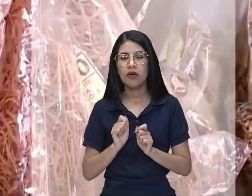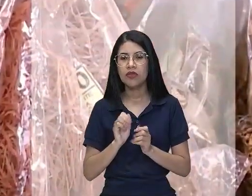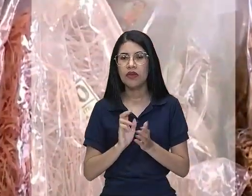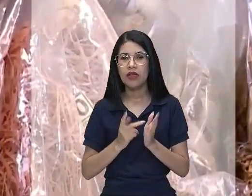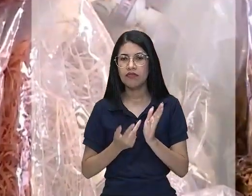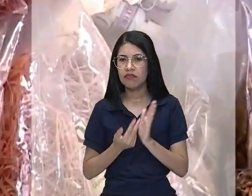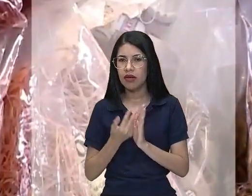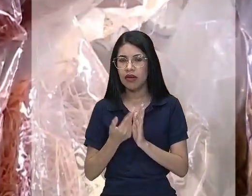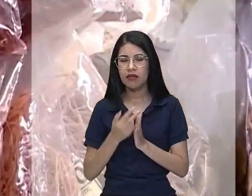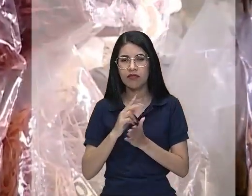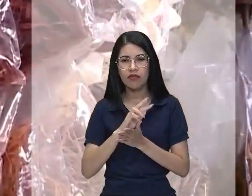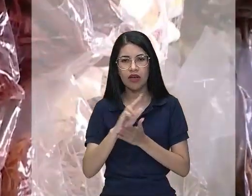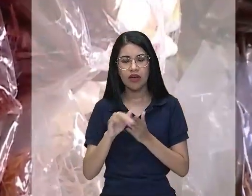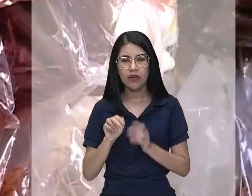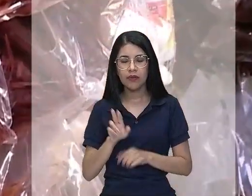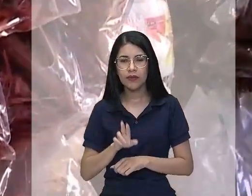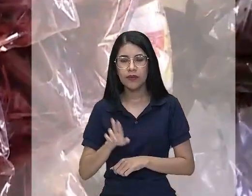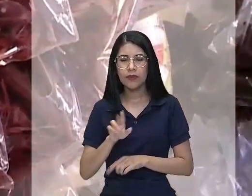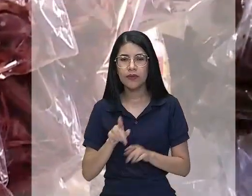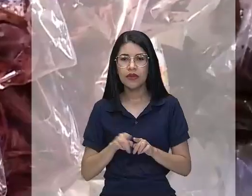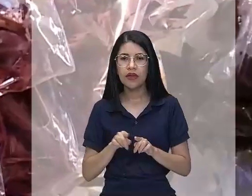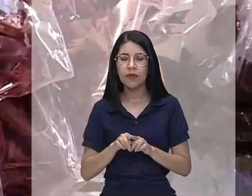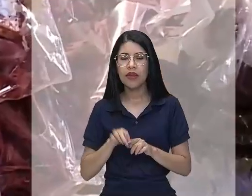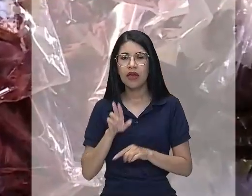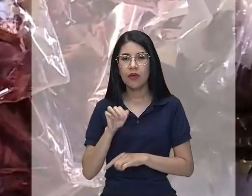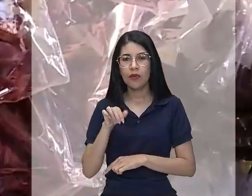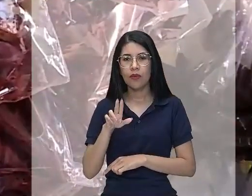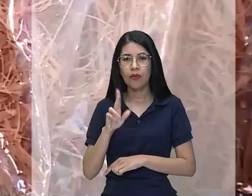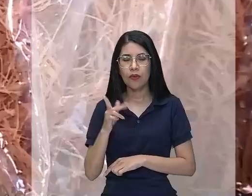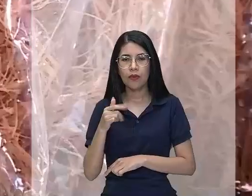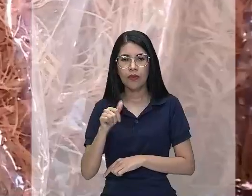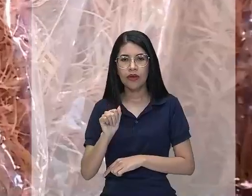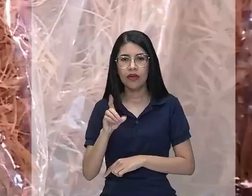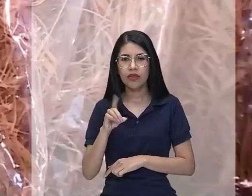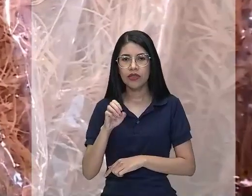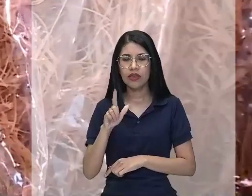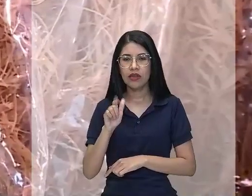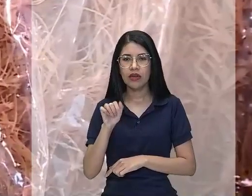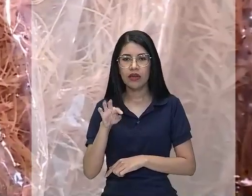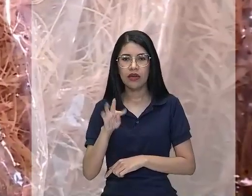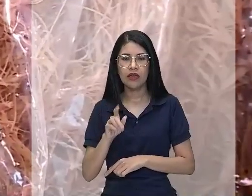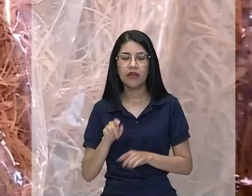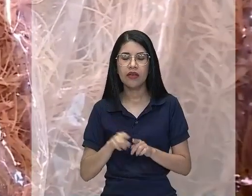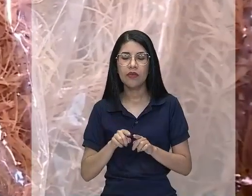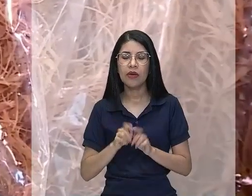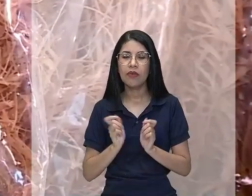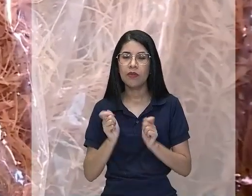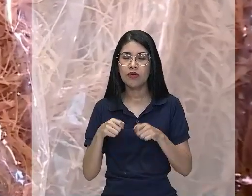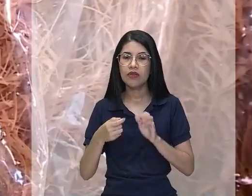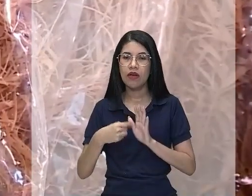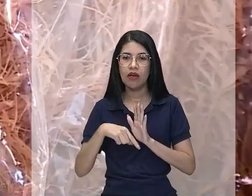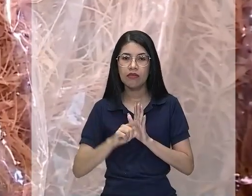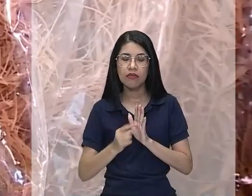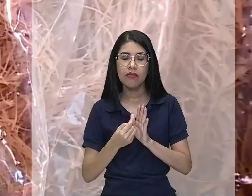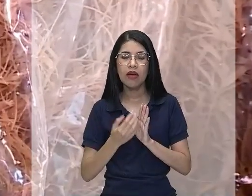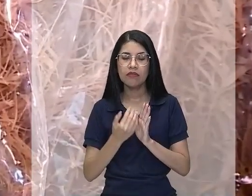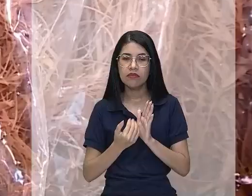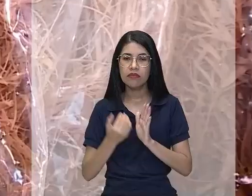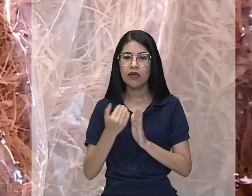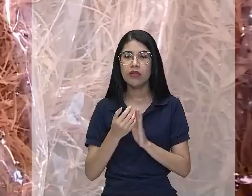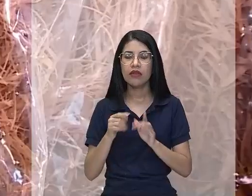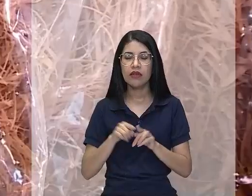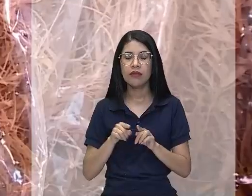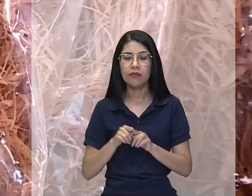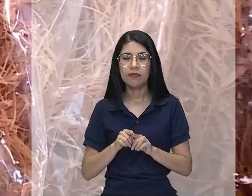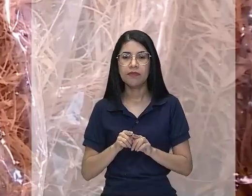cirurgia. Né? Temos a unha de gato, que ele serve para aumentar a imunidade, para não deixar a pessoa com a imunidade